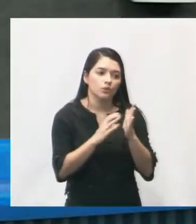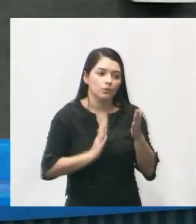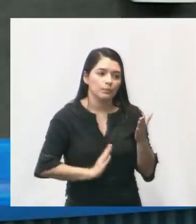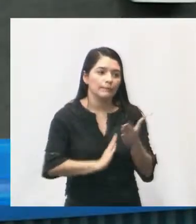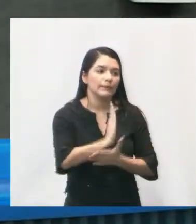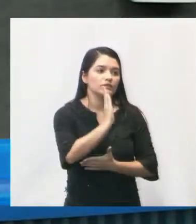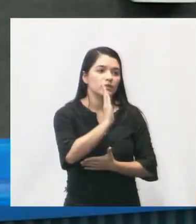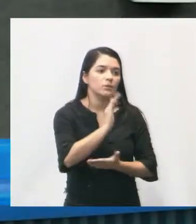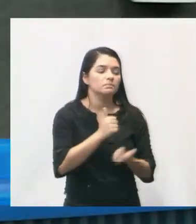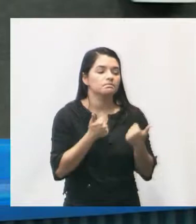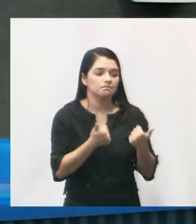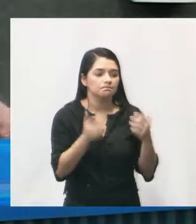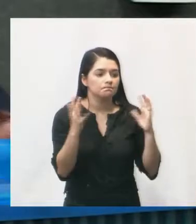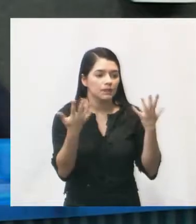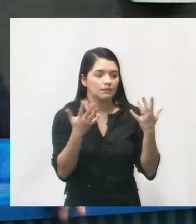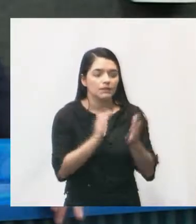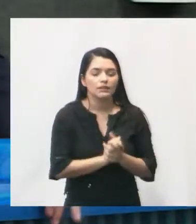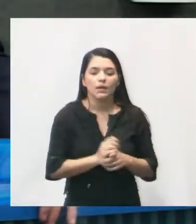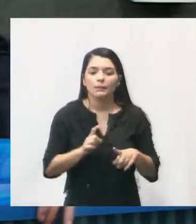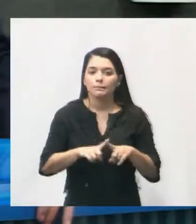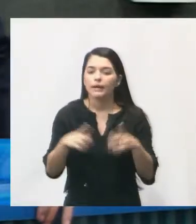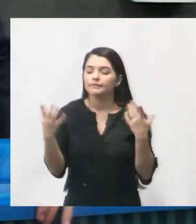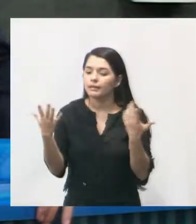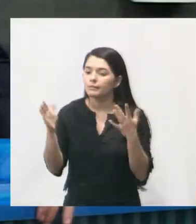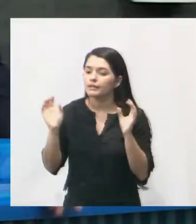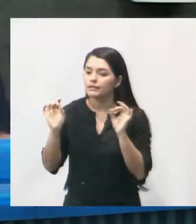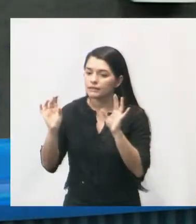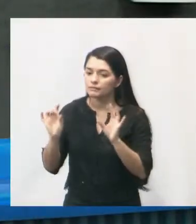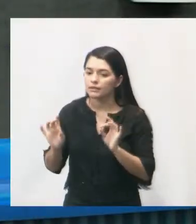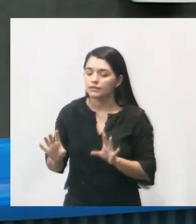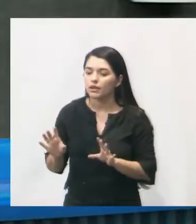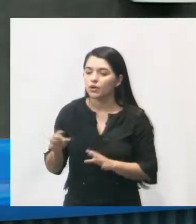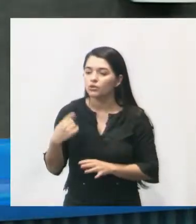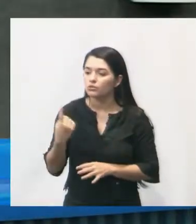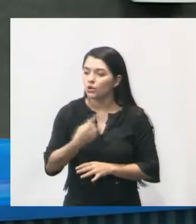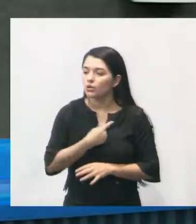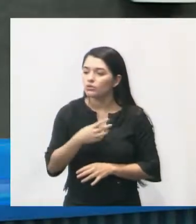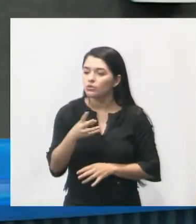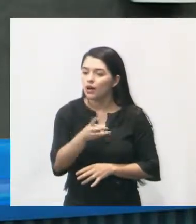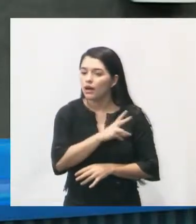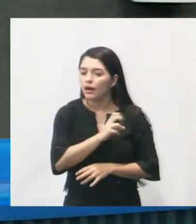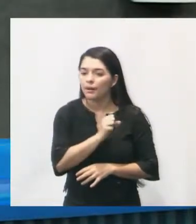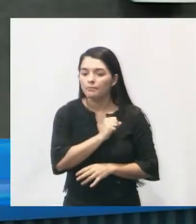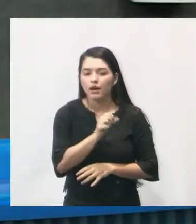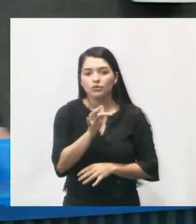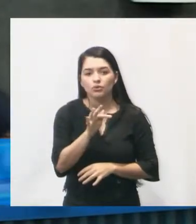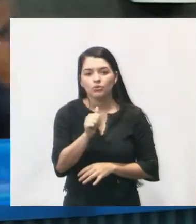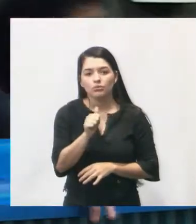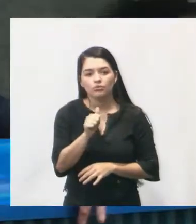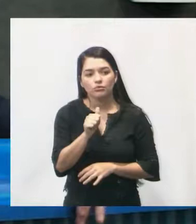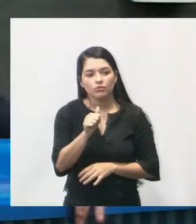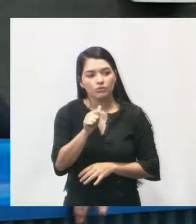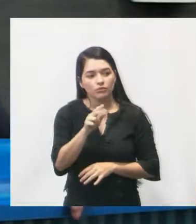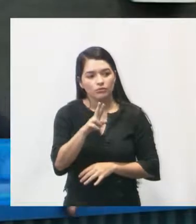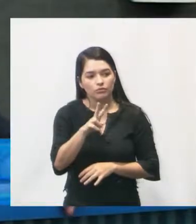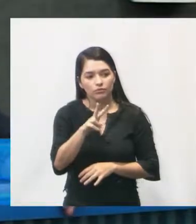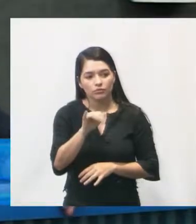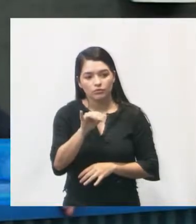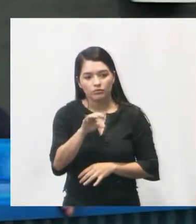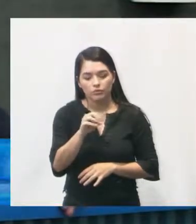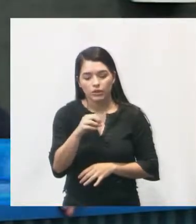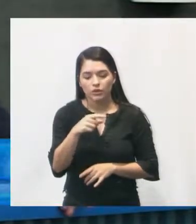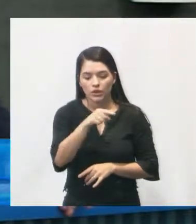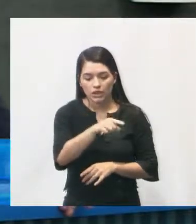quero dar um parabéns especial também ao nosso querido Flávio, lá do Bonfim, que ganhou